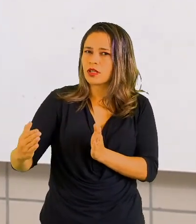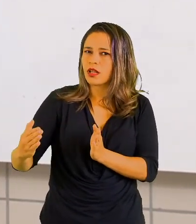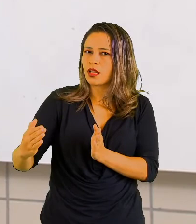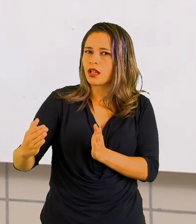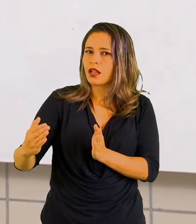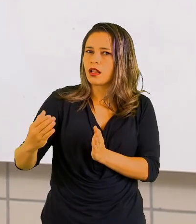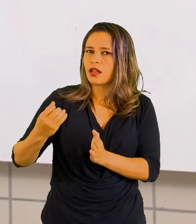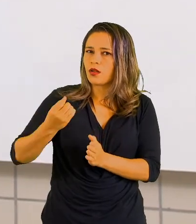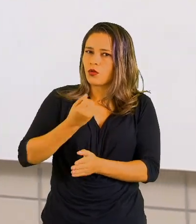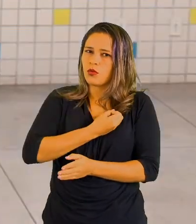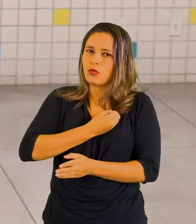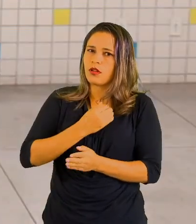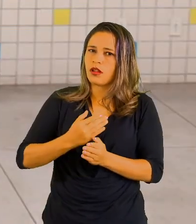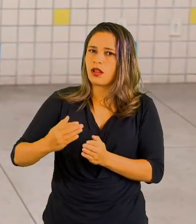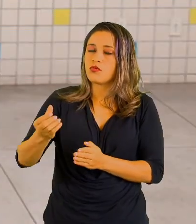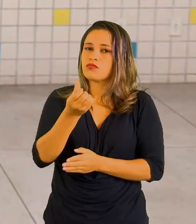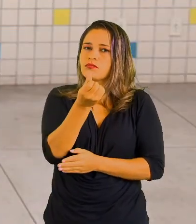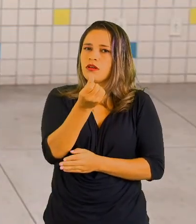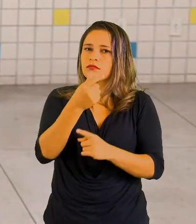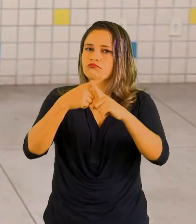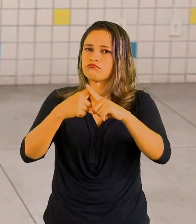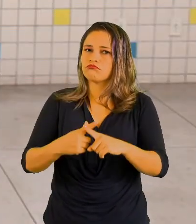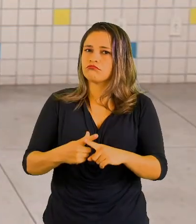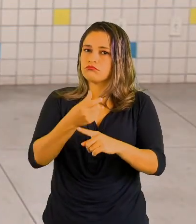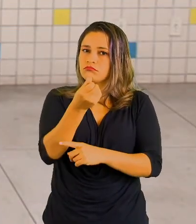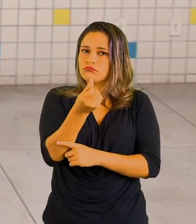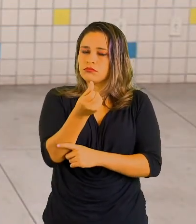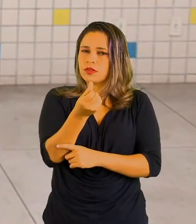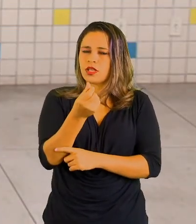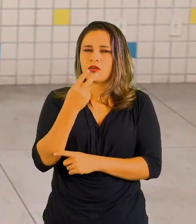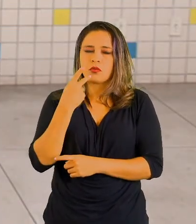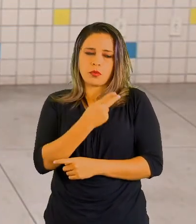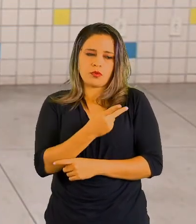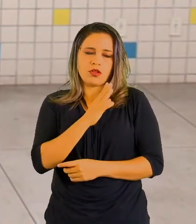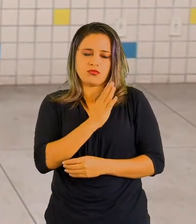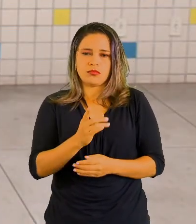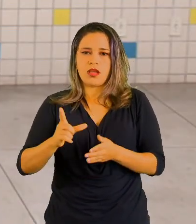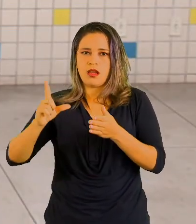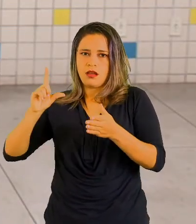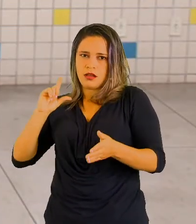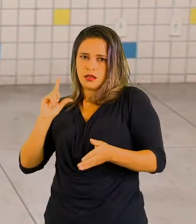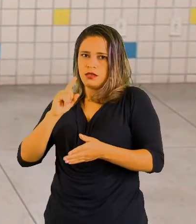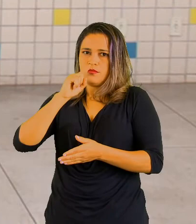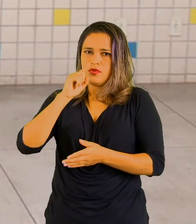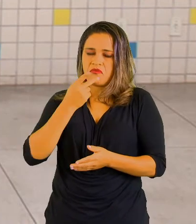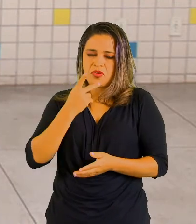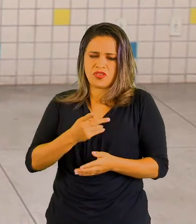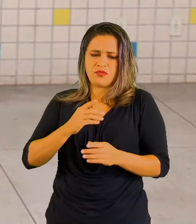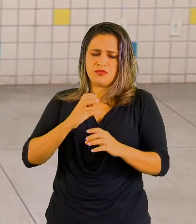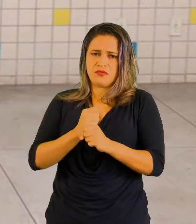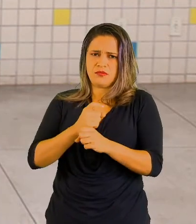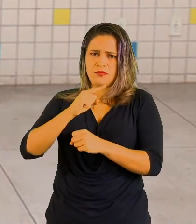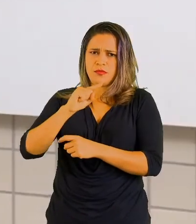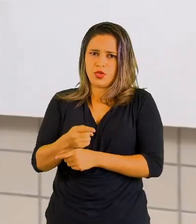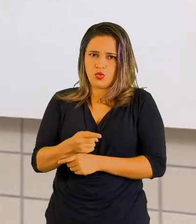eu pedi para vocês calcularem 1000 termos, né? No caso, no item C, eu estou